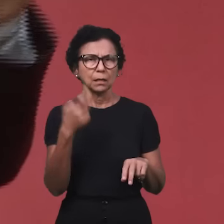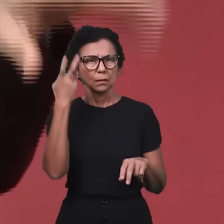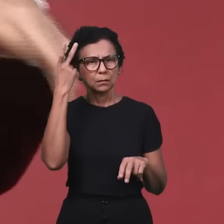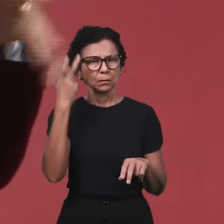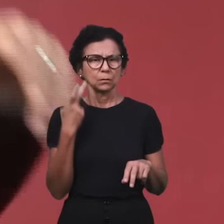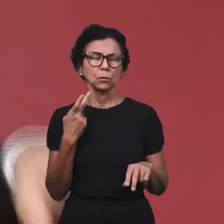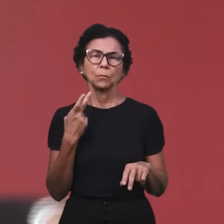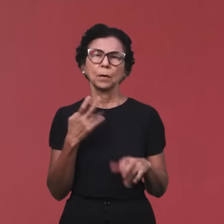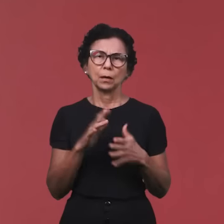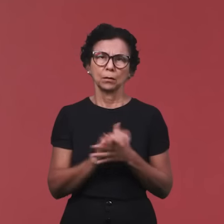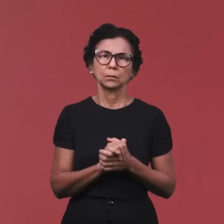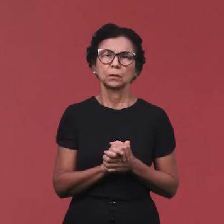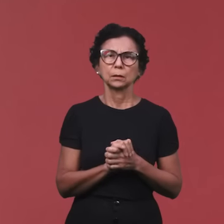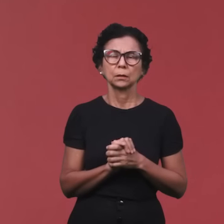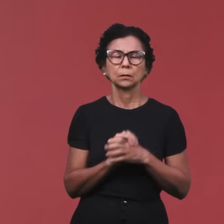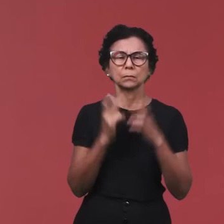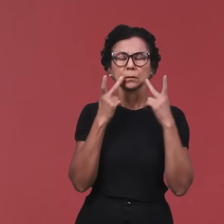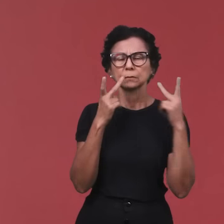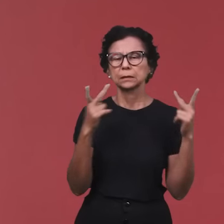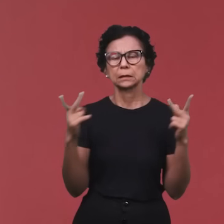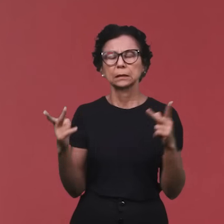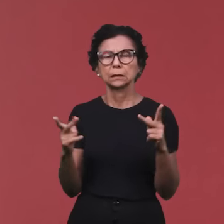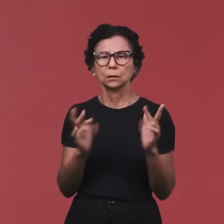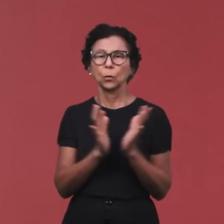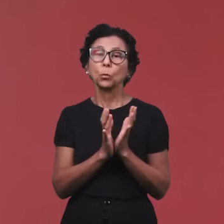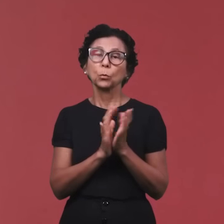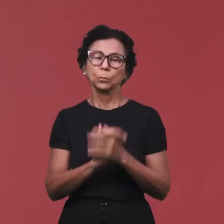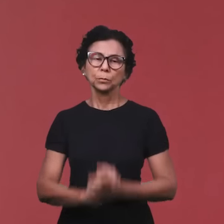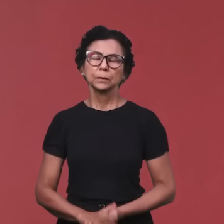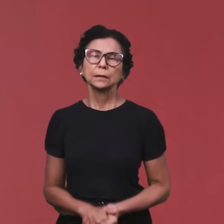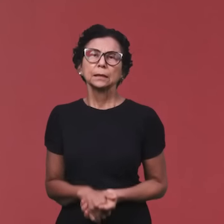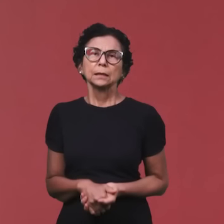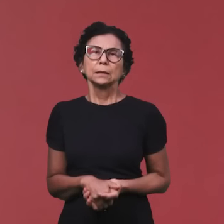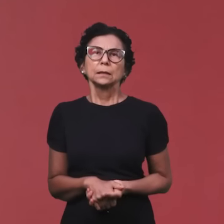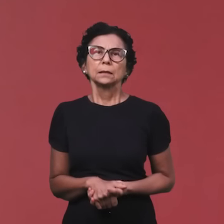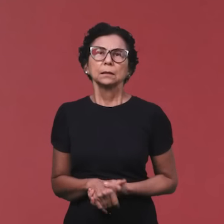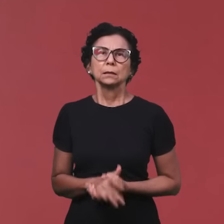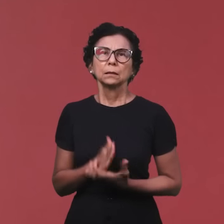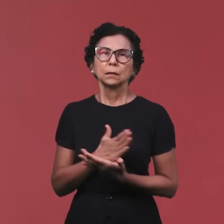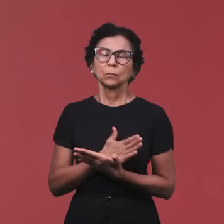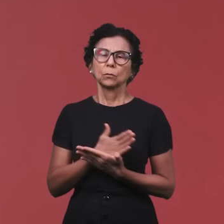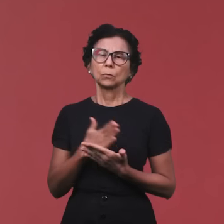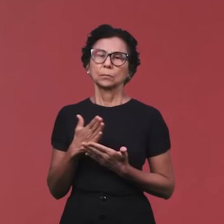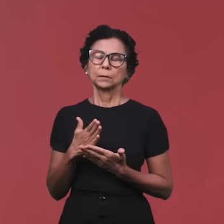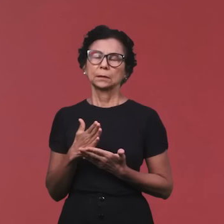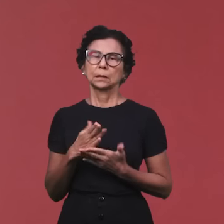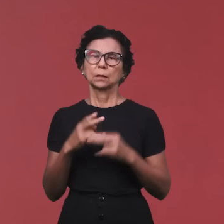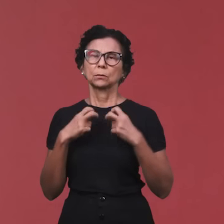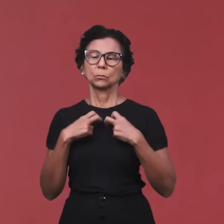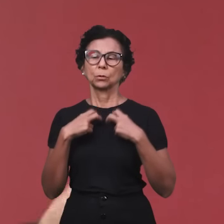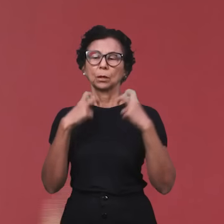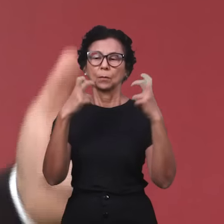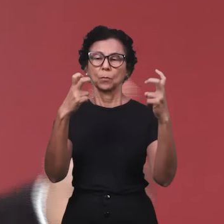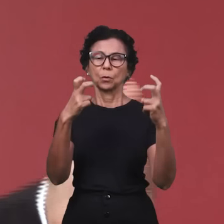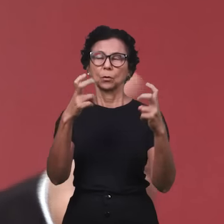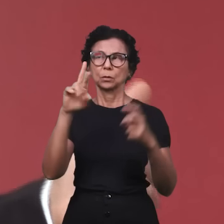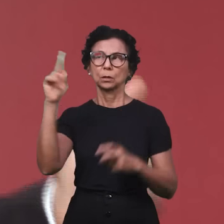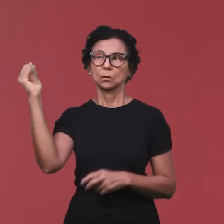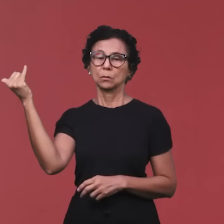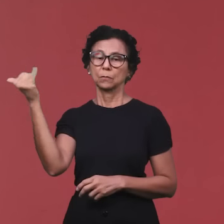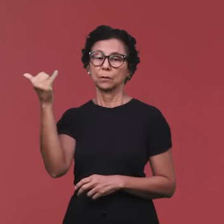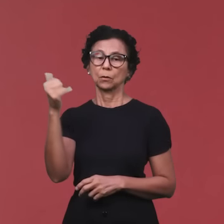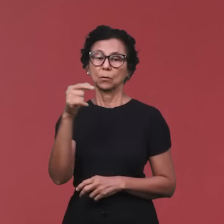né? Aquele burburinho. Quando começou a visita, fizeram a oração de clamor, o Senhor começou a falar. Quando meu